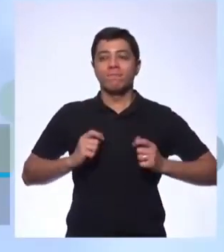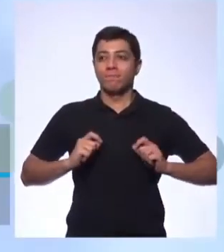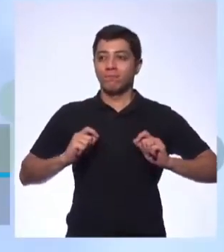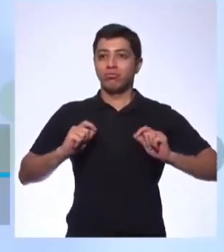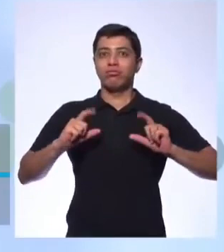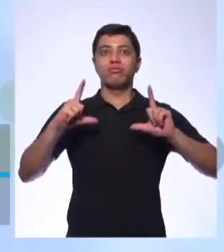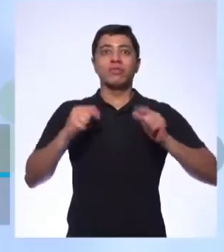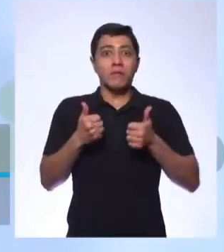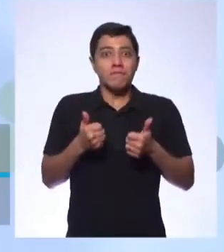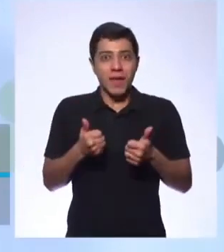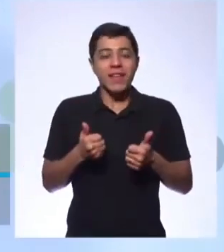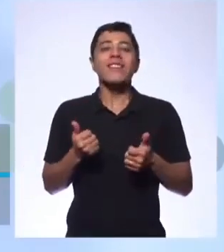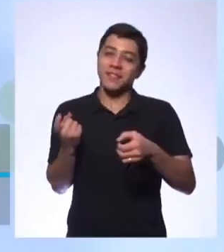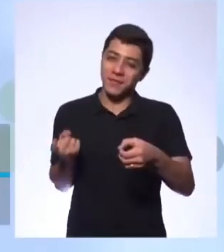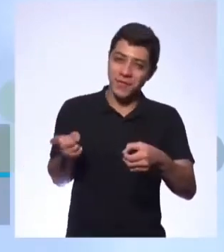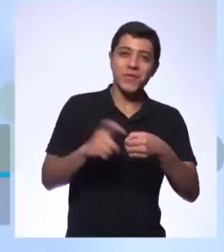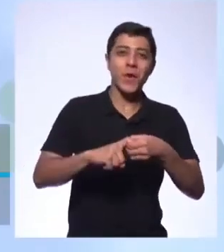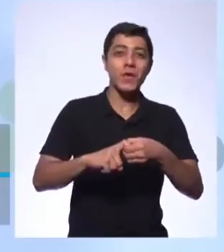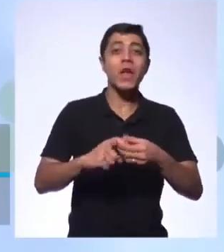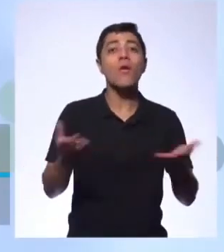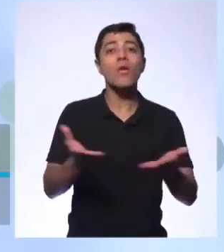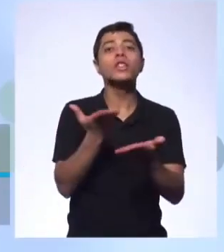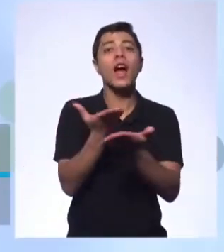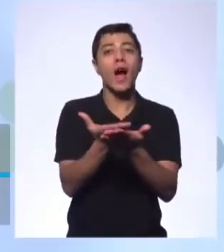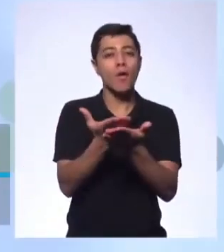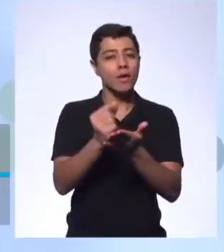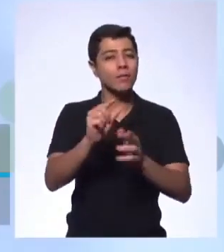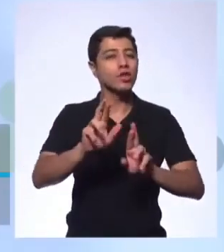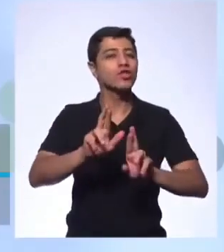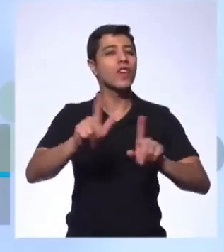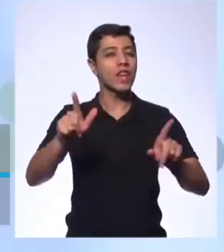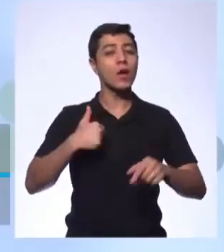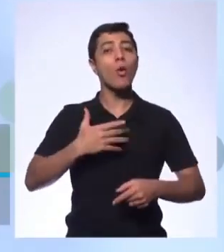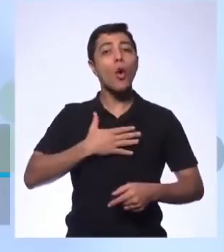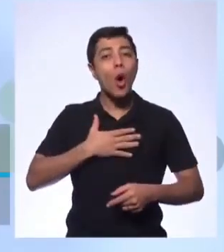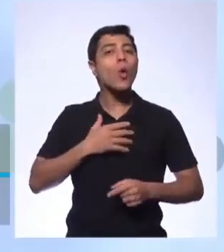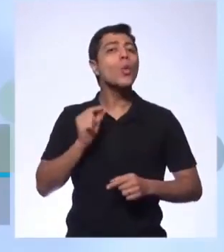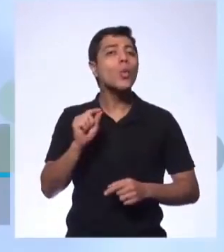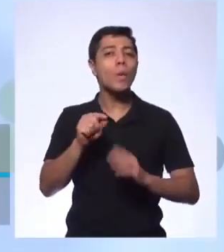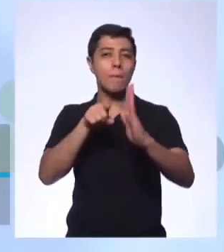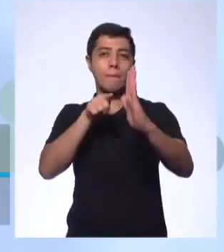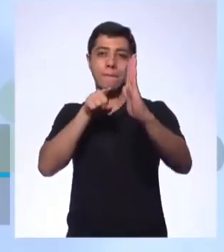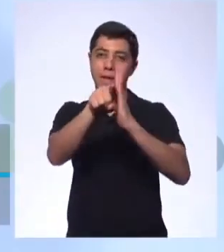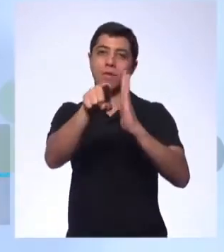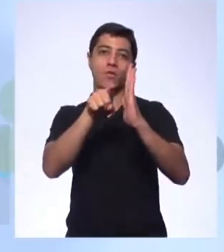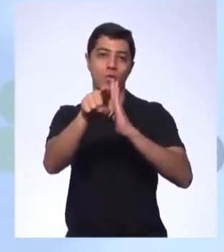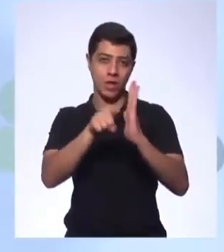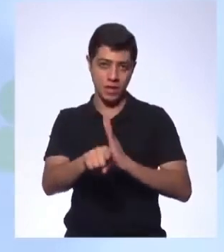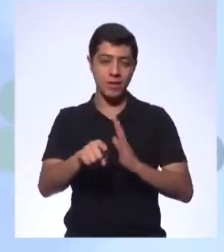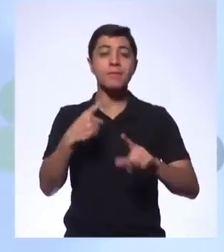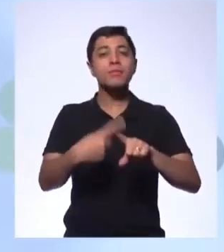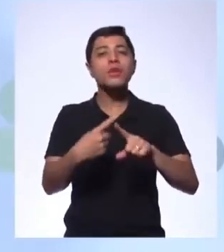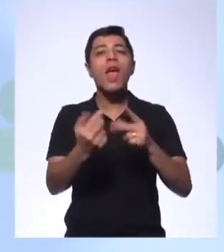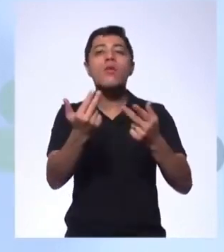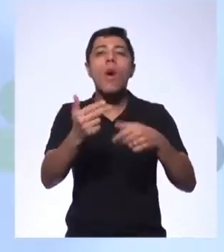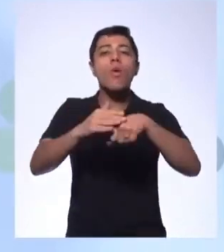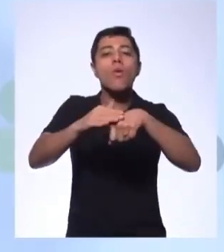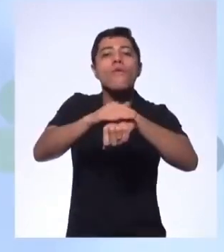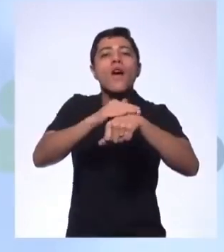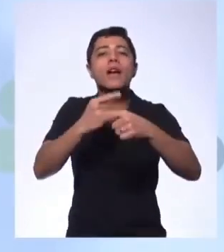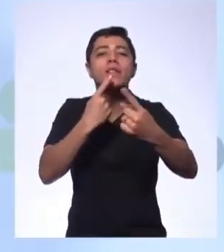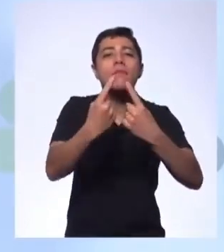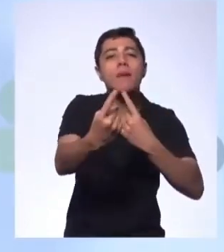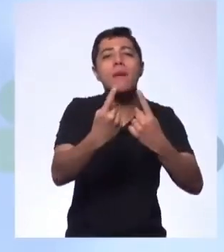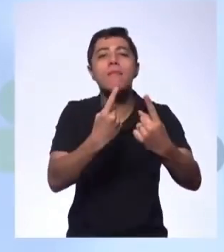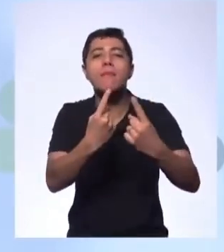pouquinho diferente. Eu sempre gosto de colocar muitas perguntas para eu conversar com vocês, ouvir vocês. Desta vez também haverá